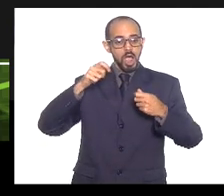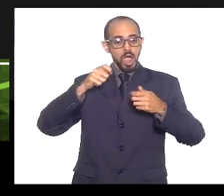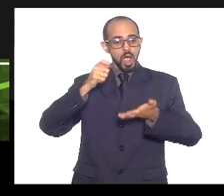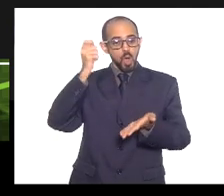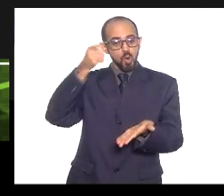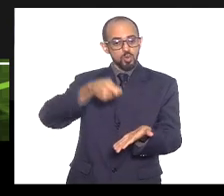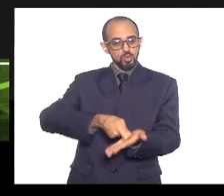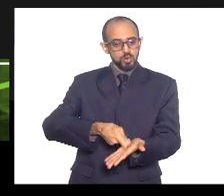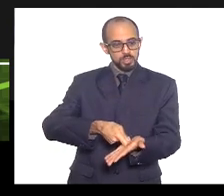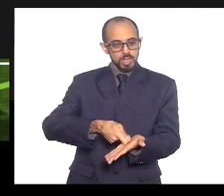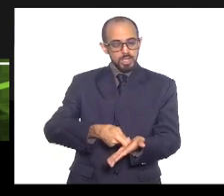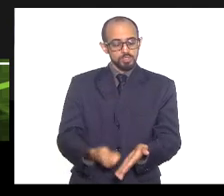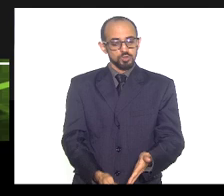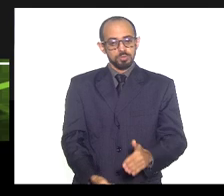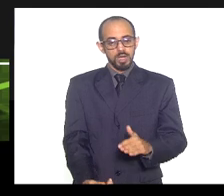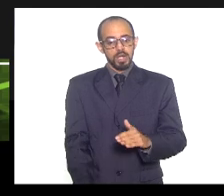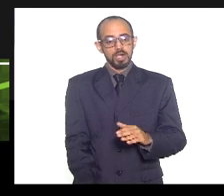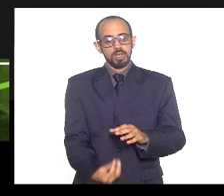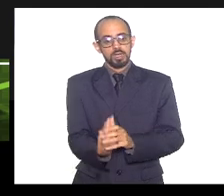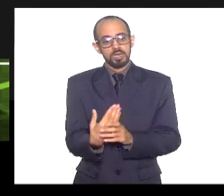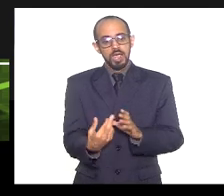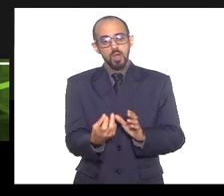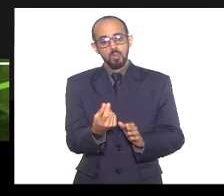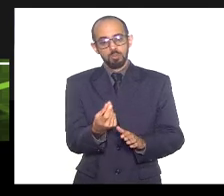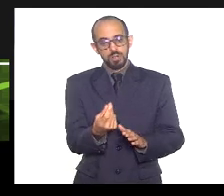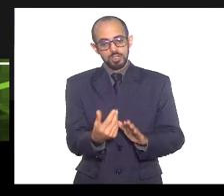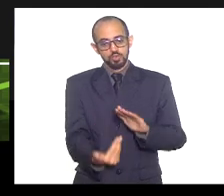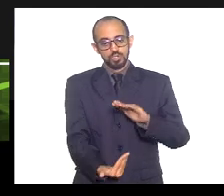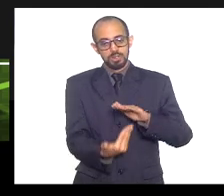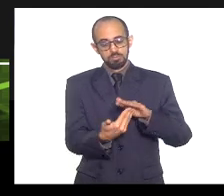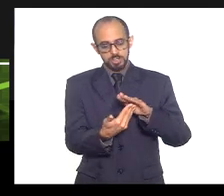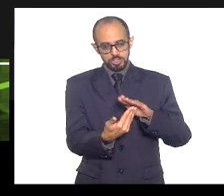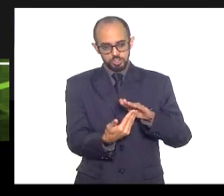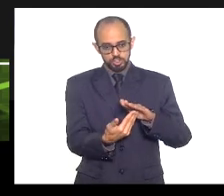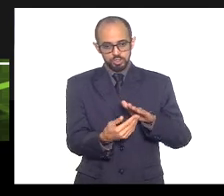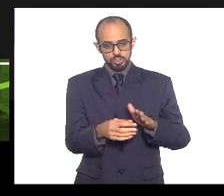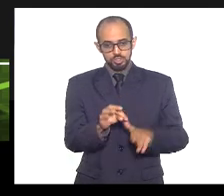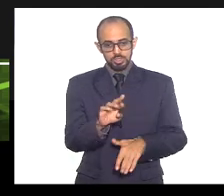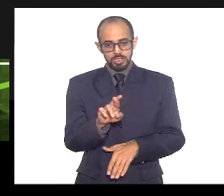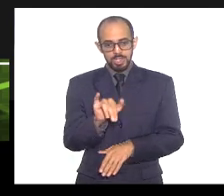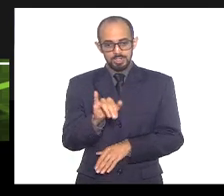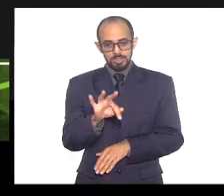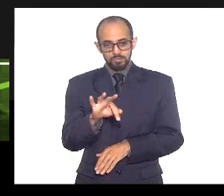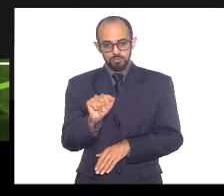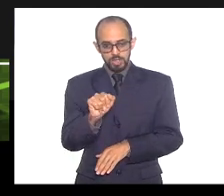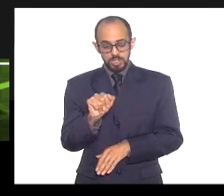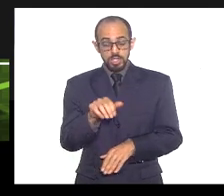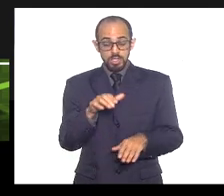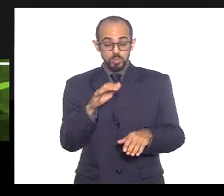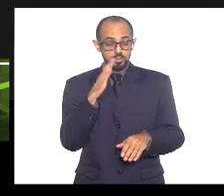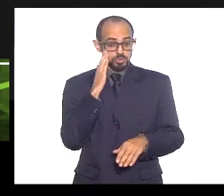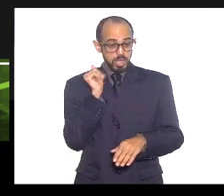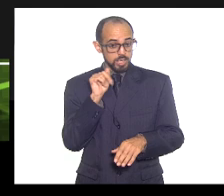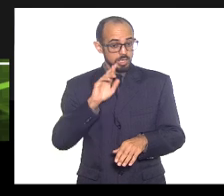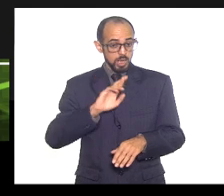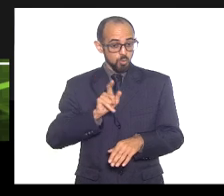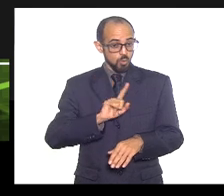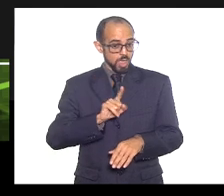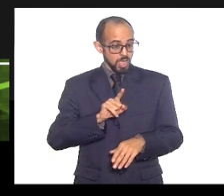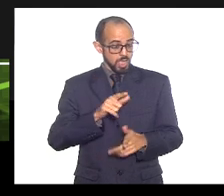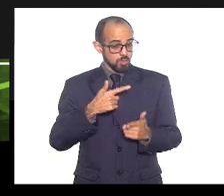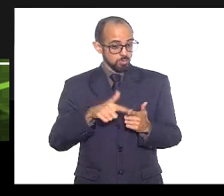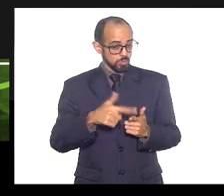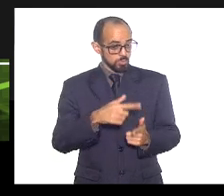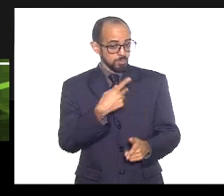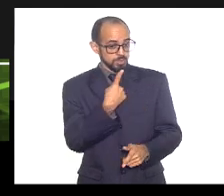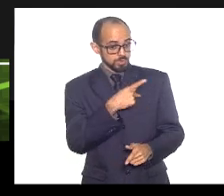definir preços máximos de tarifa. Eu sei que aqui não é exatamente o caso, né? Porque houve, vamos